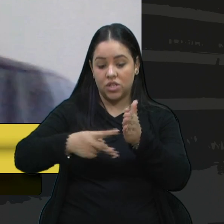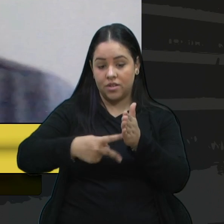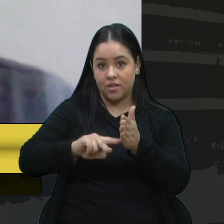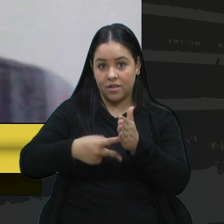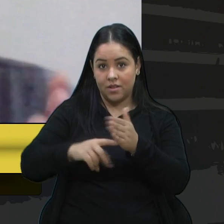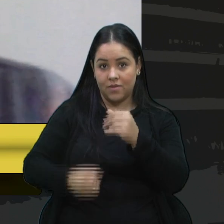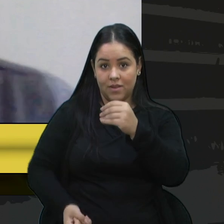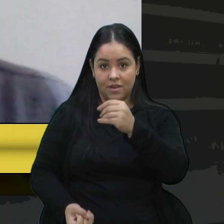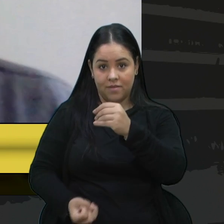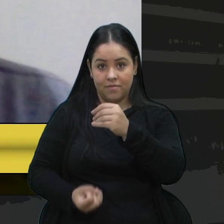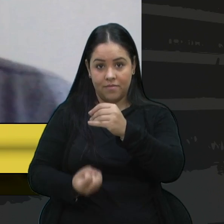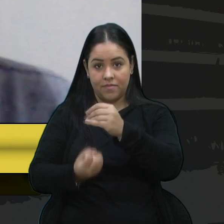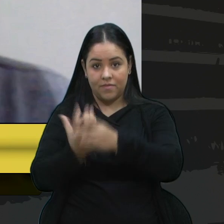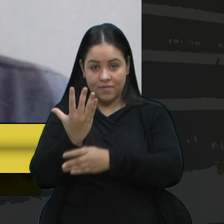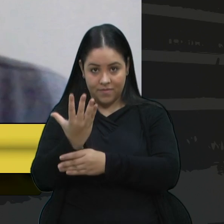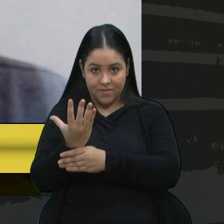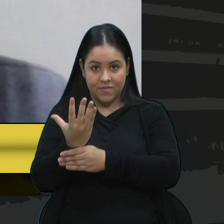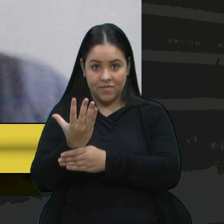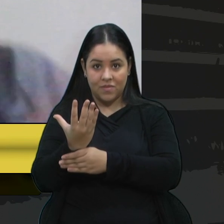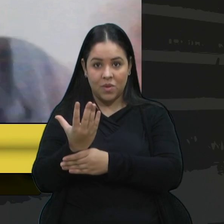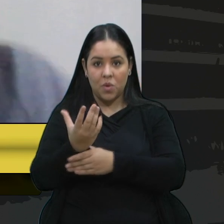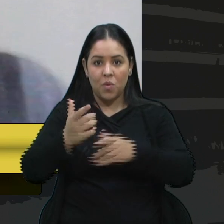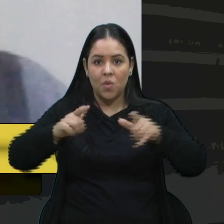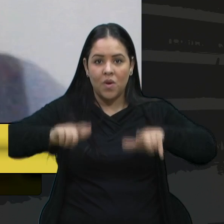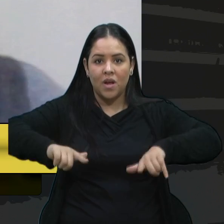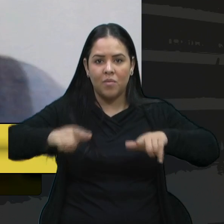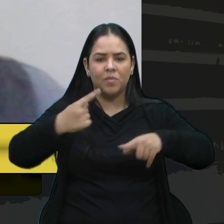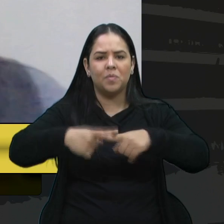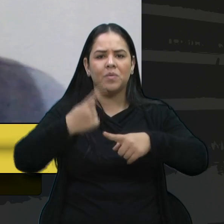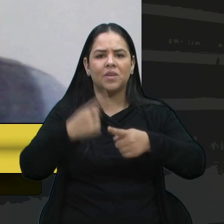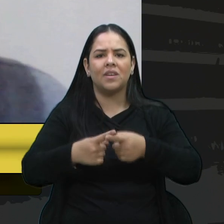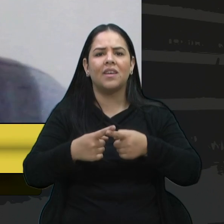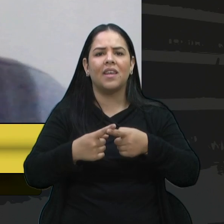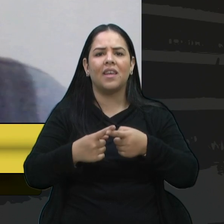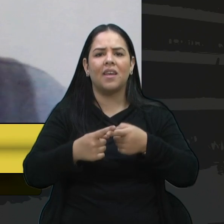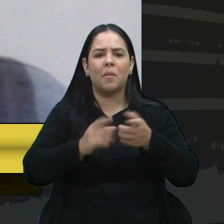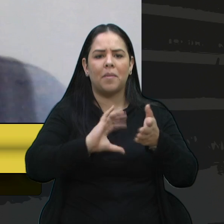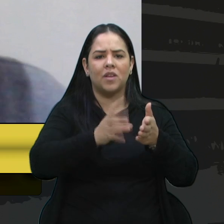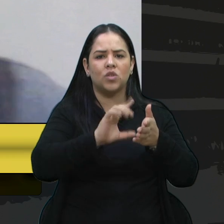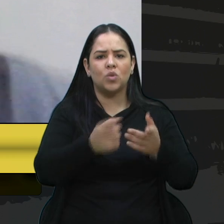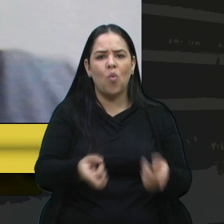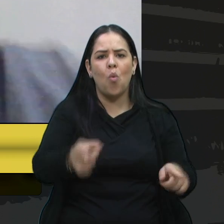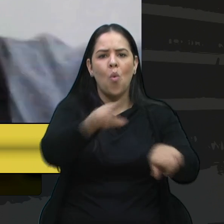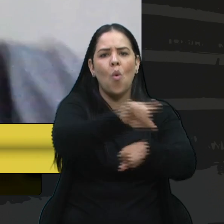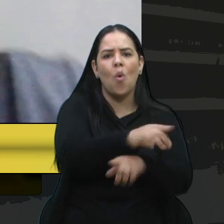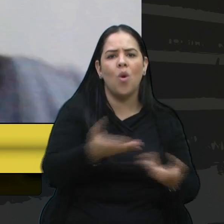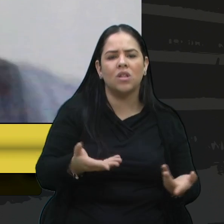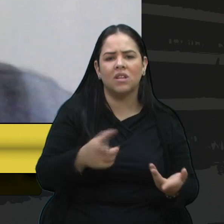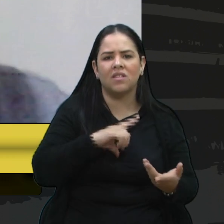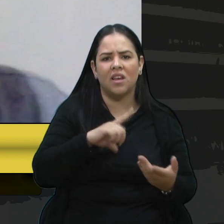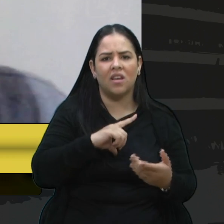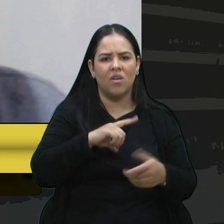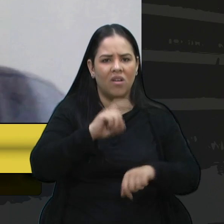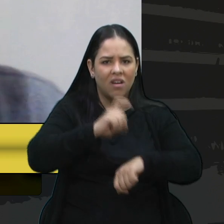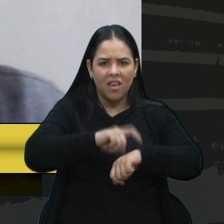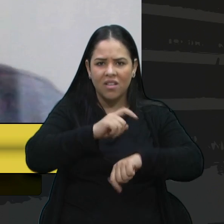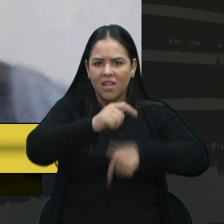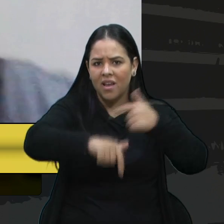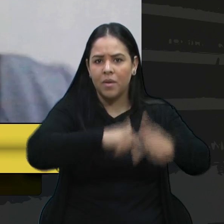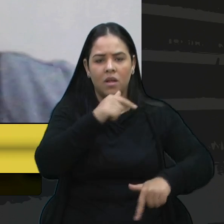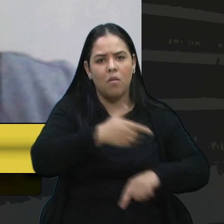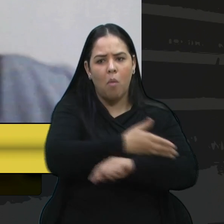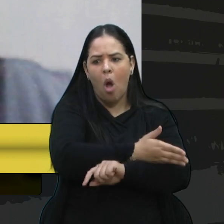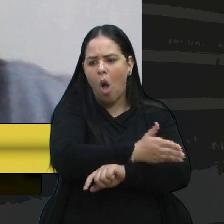num contexto em que a oposição disso era barbárie. Era jornadas de trabalhos insalubres. Era o que nós